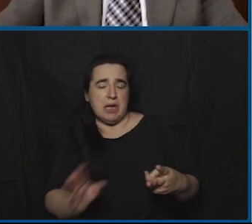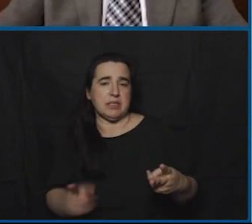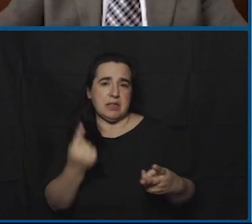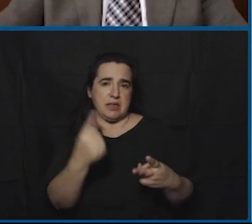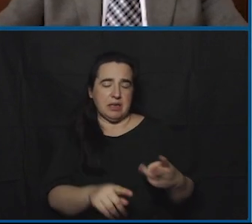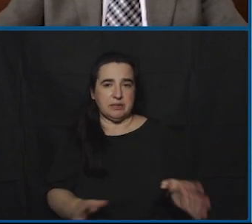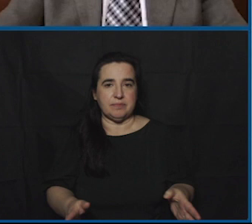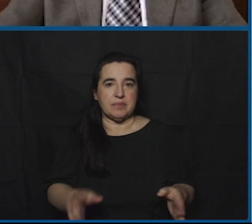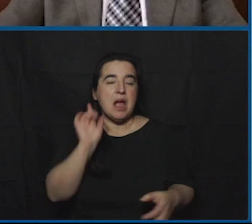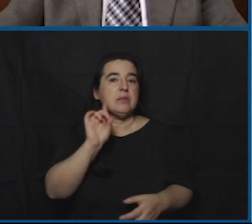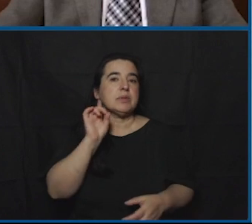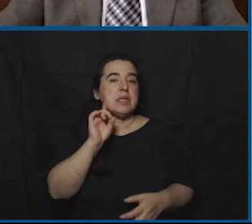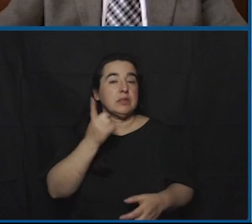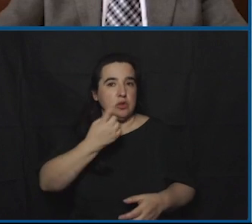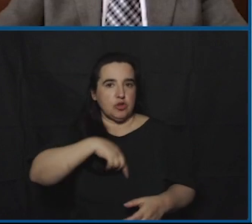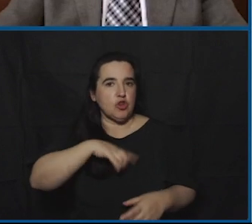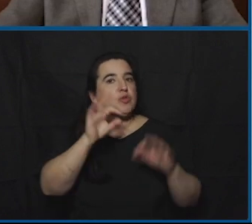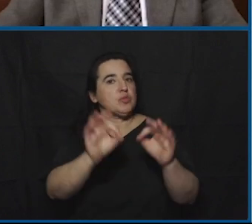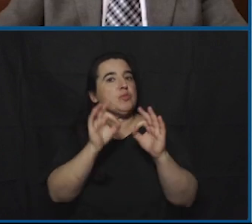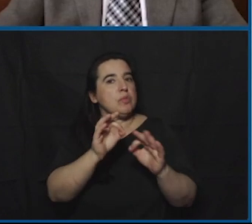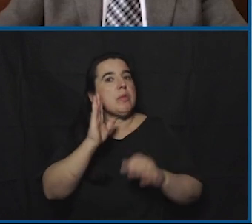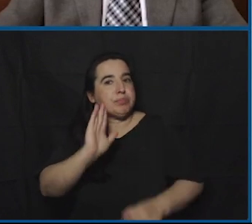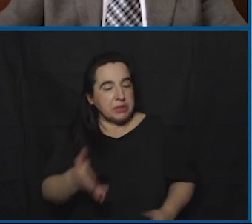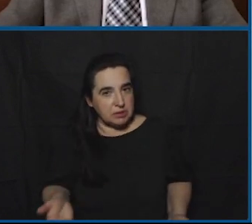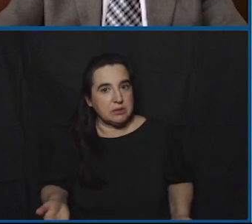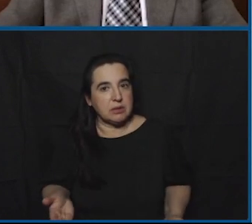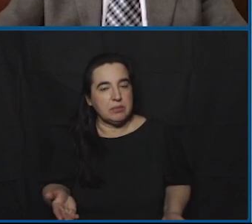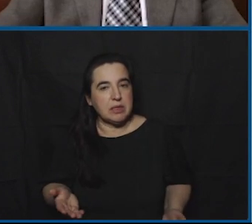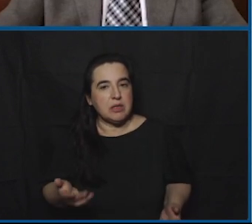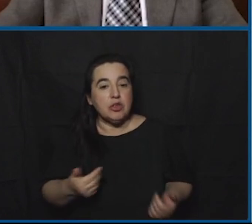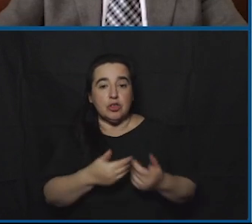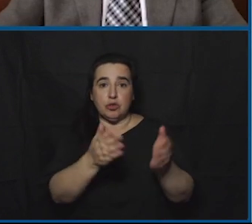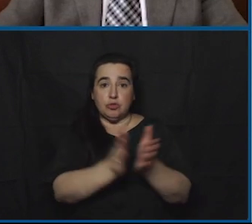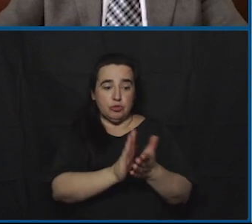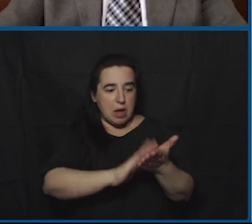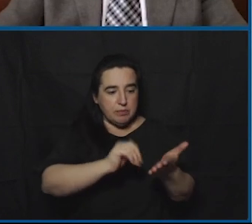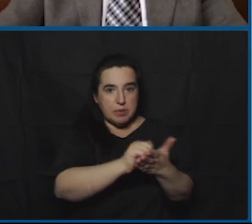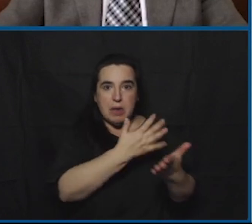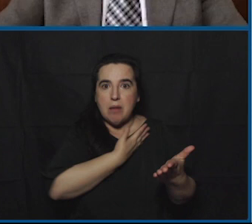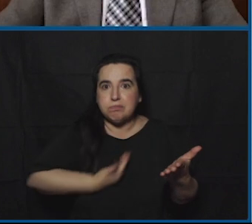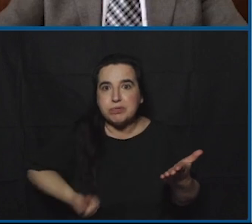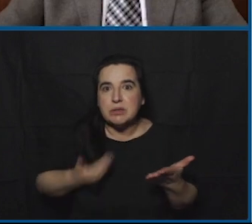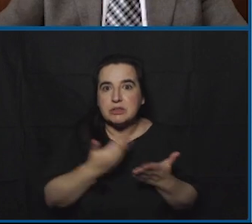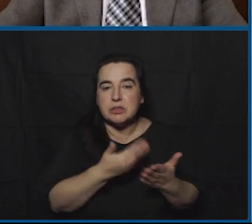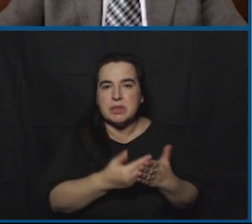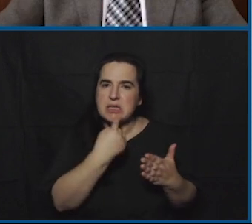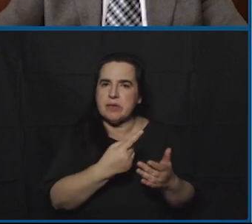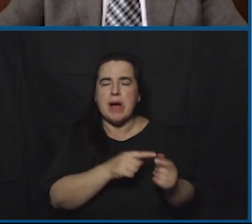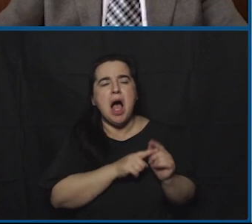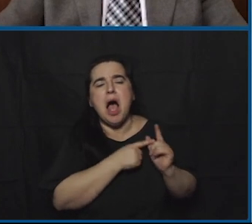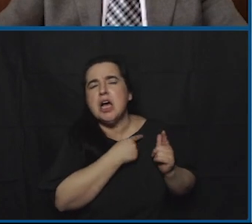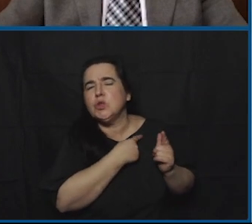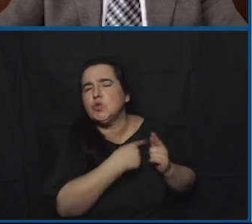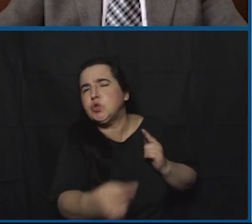também mencionar que nós temos que ter um certo cuidado para não olharmos para tudo o que está no Antigo Testamento e dizermos, olha, isto tem